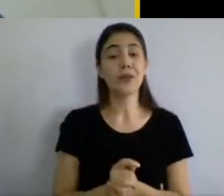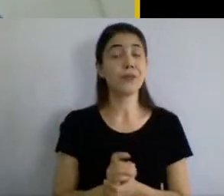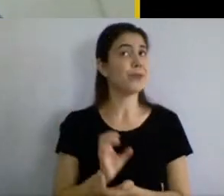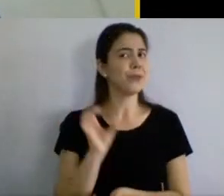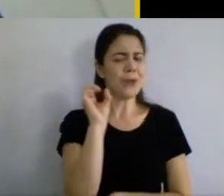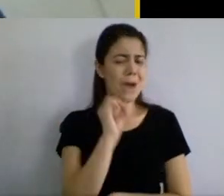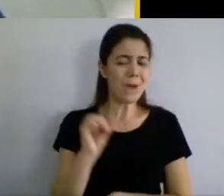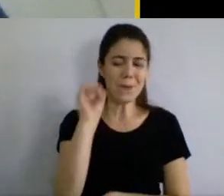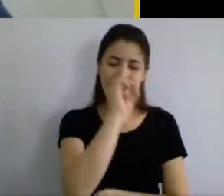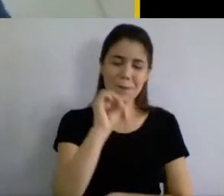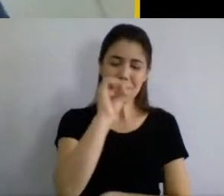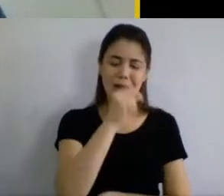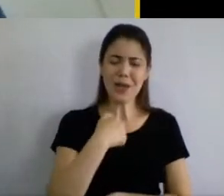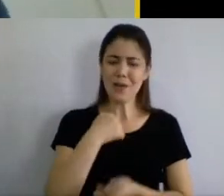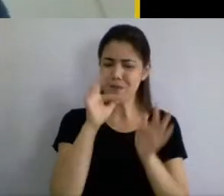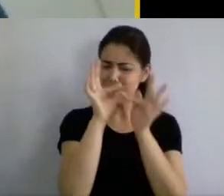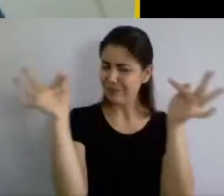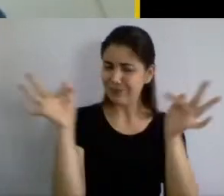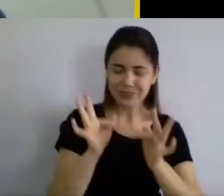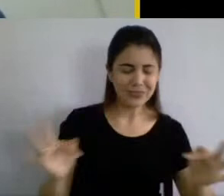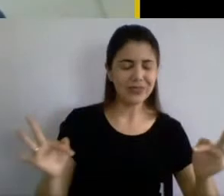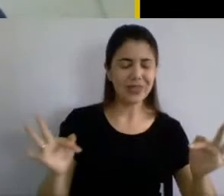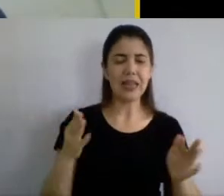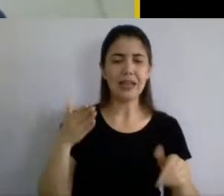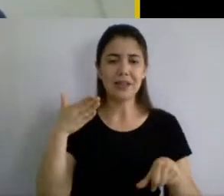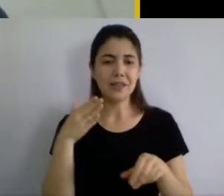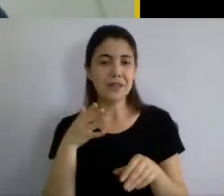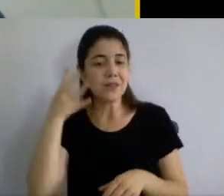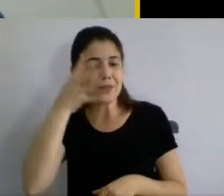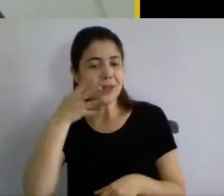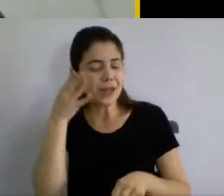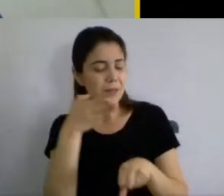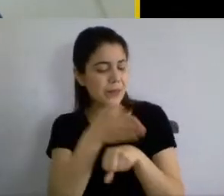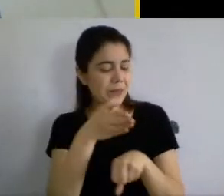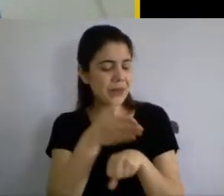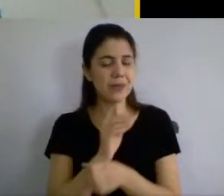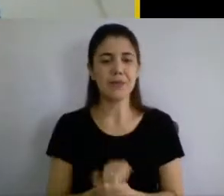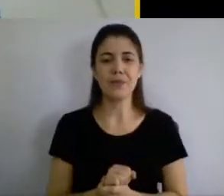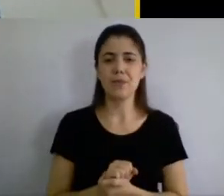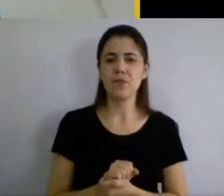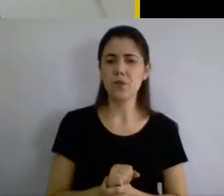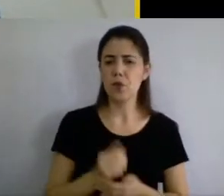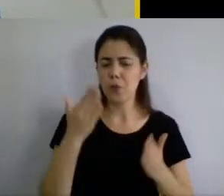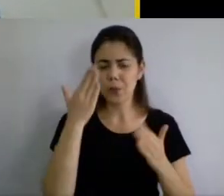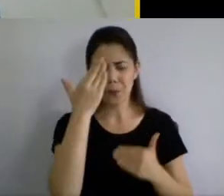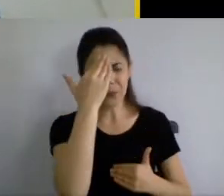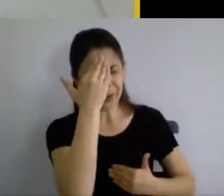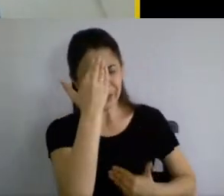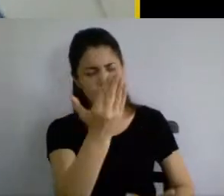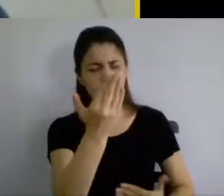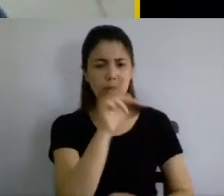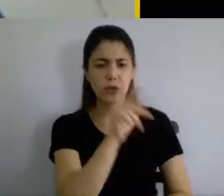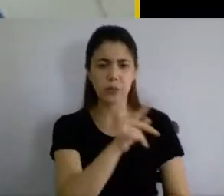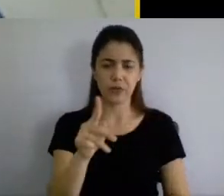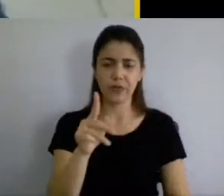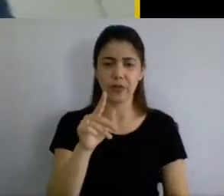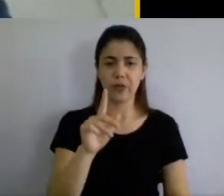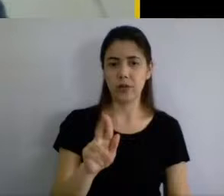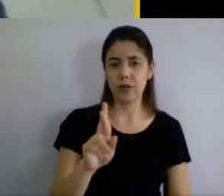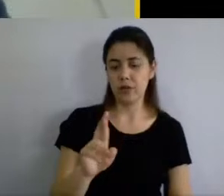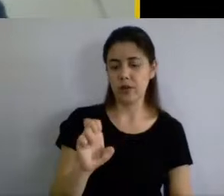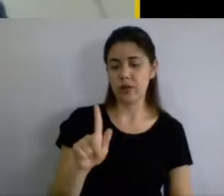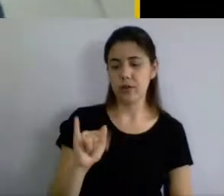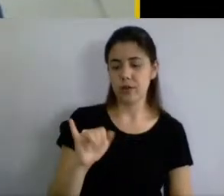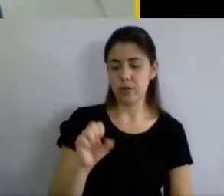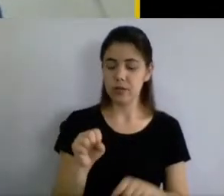poder participar. E agradeço especialmente ao Regis, aos professores, né, Regis, Angélica e Daiane, com quem eu falei, e também